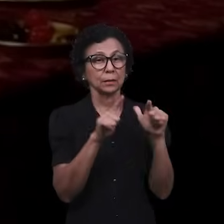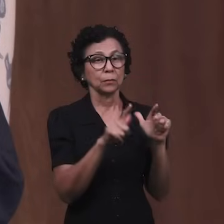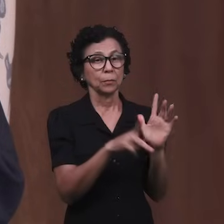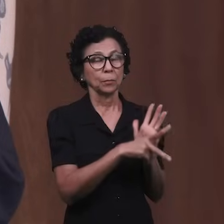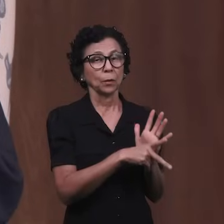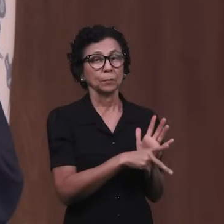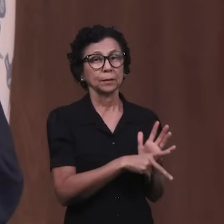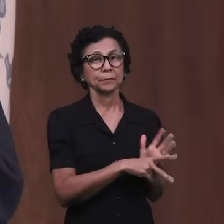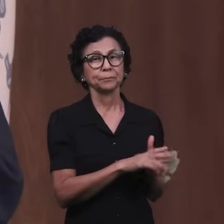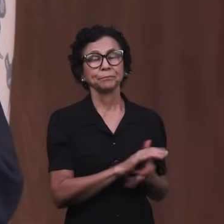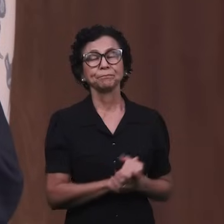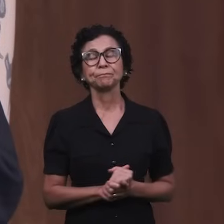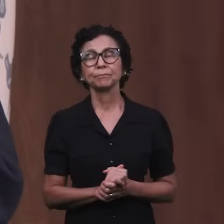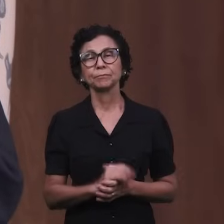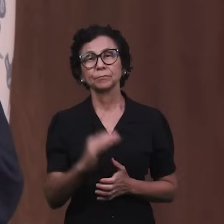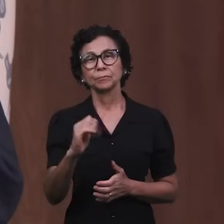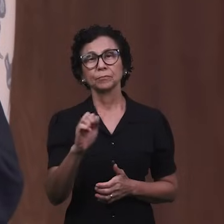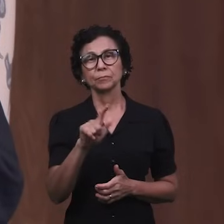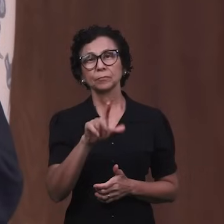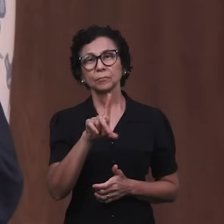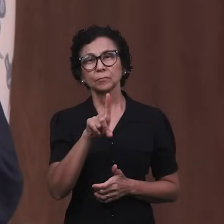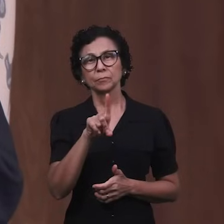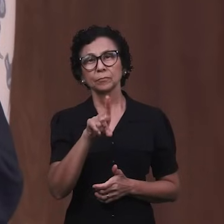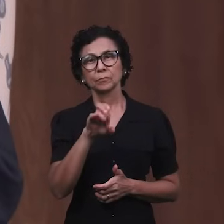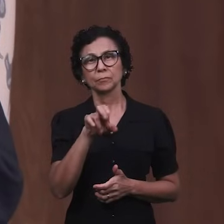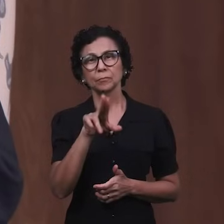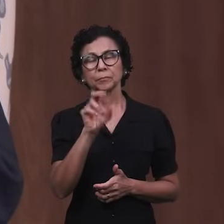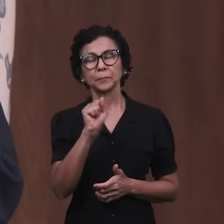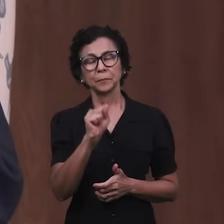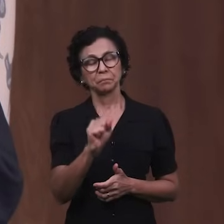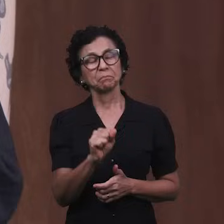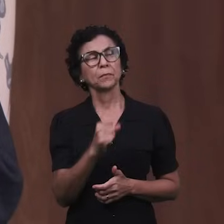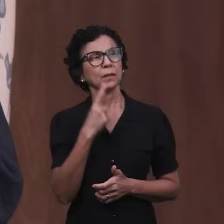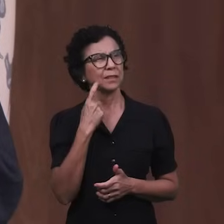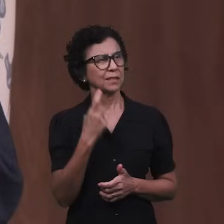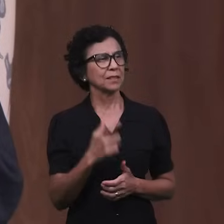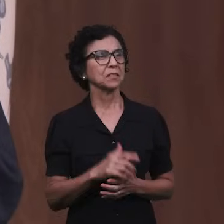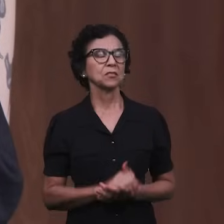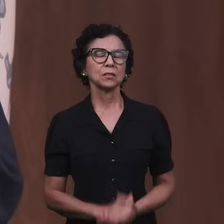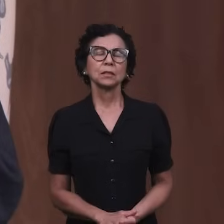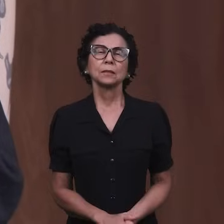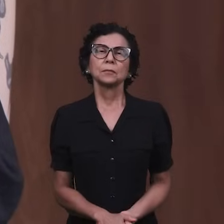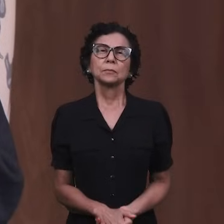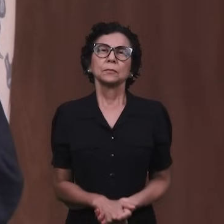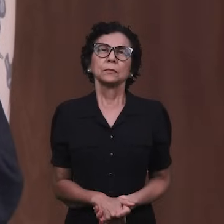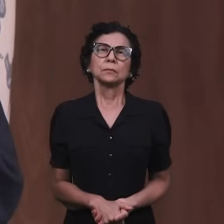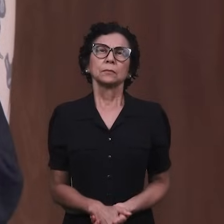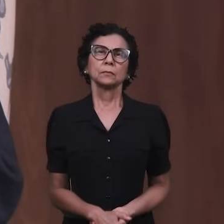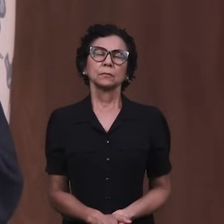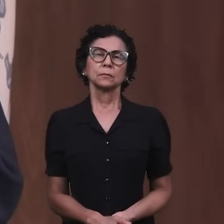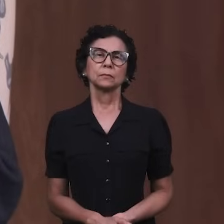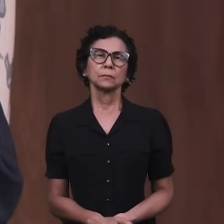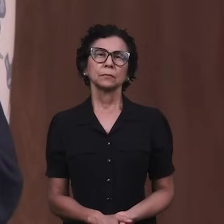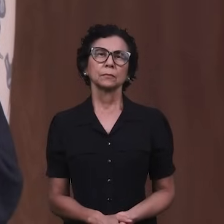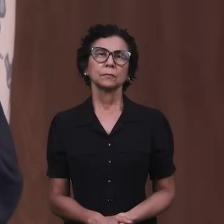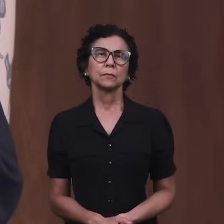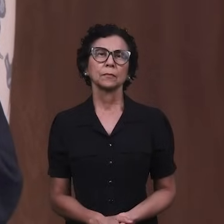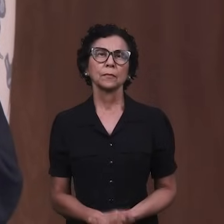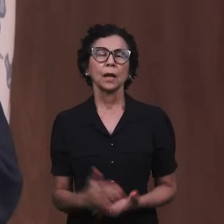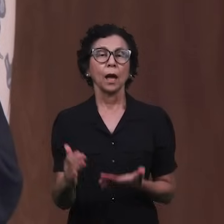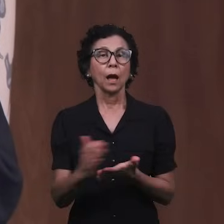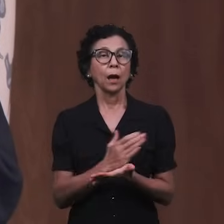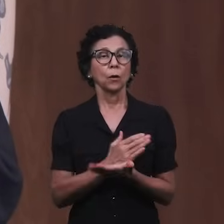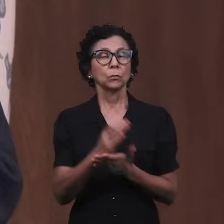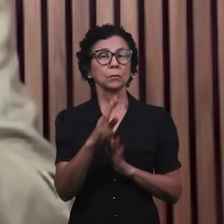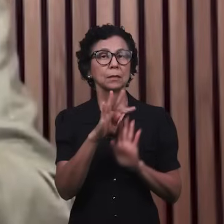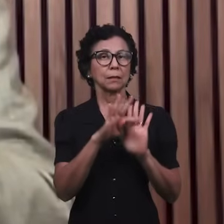aramaico. Muito interessante isso, Não muito é? interessante. Muito interessante. Esses foram... Pode